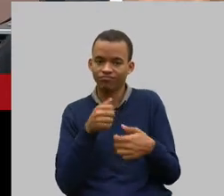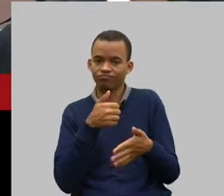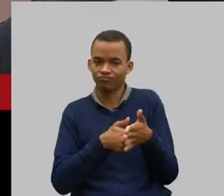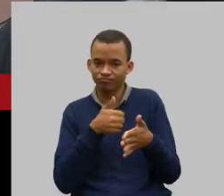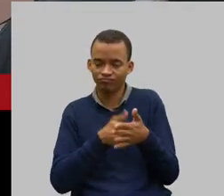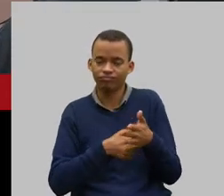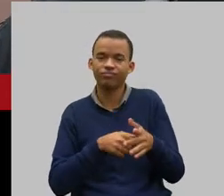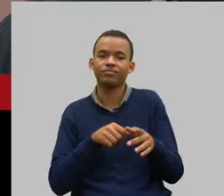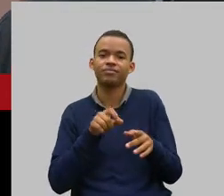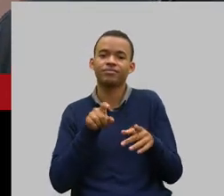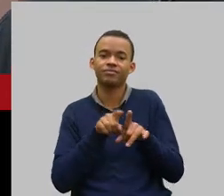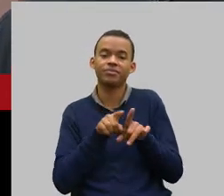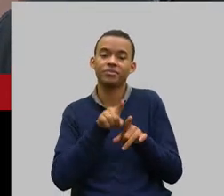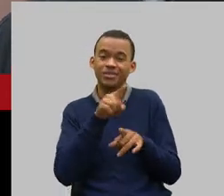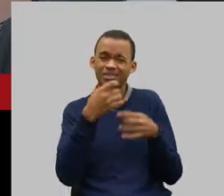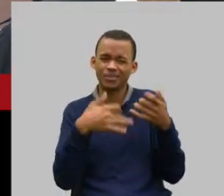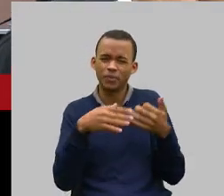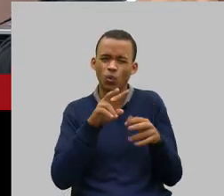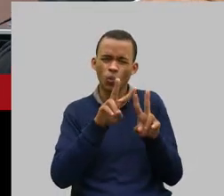42